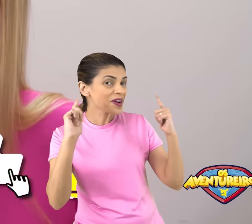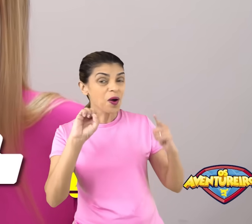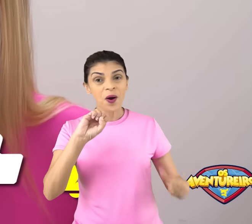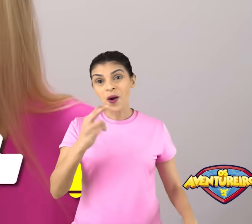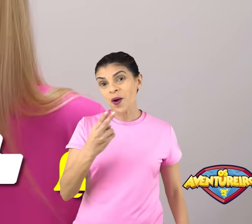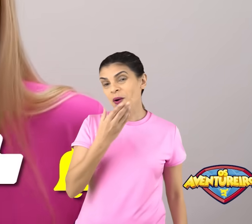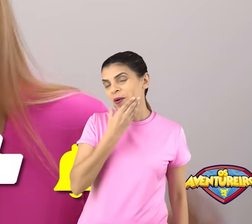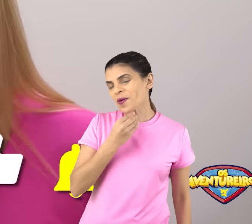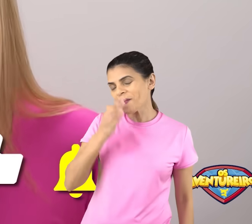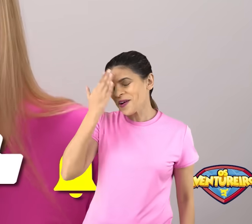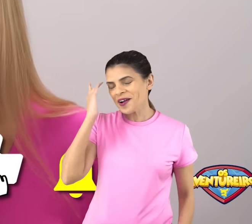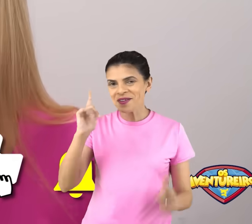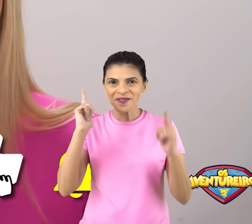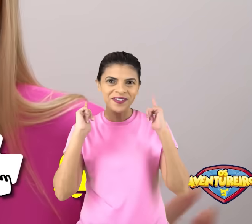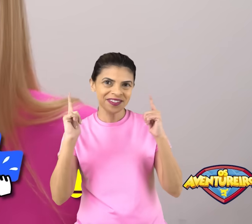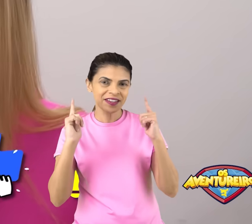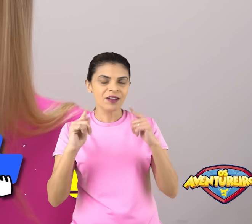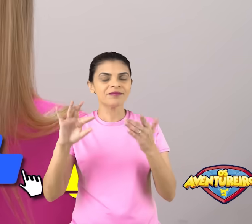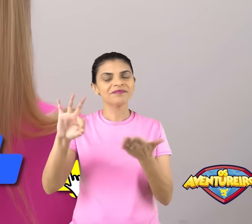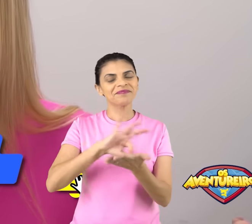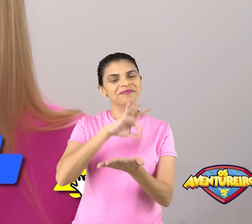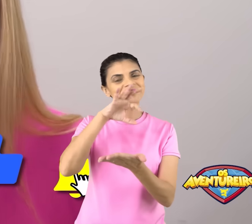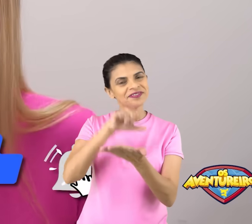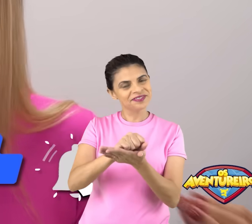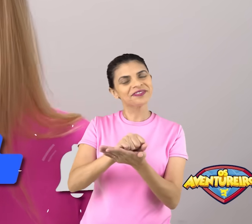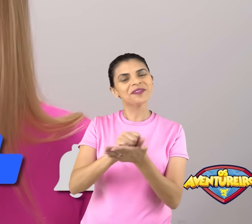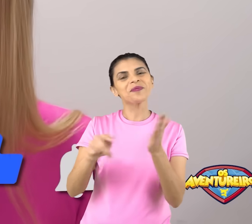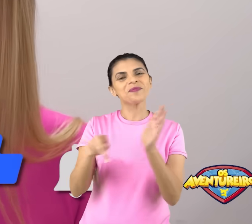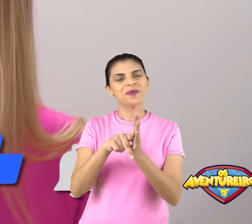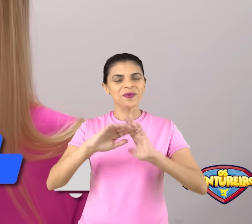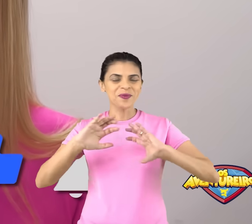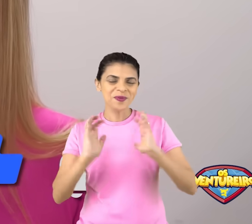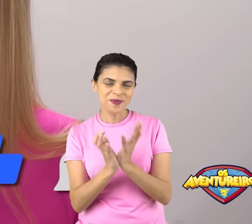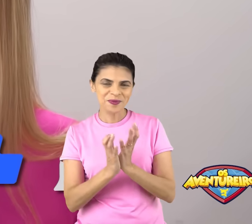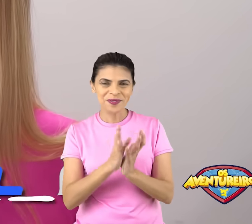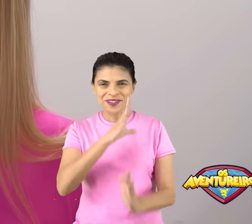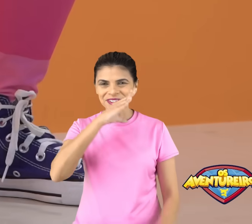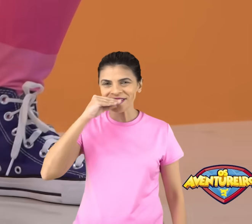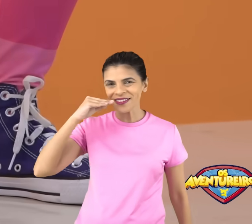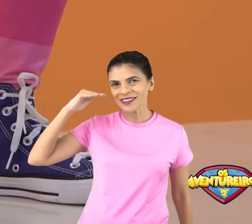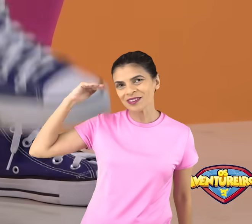aventureira. Basta se inscrever no canal e se tornar membro do público super jovem.